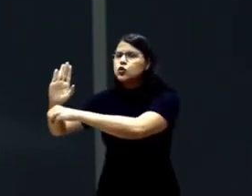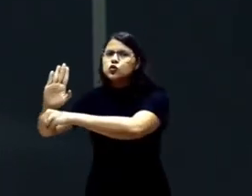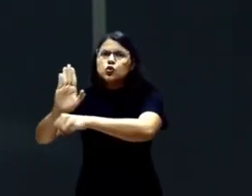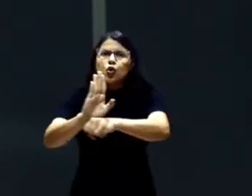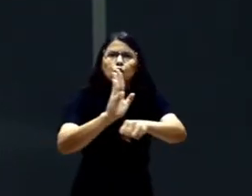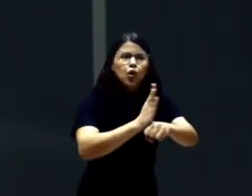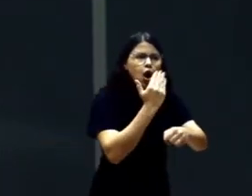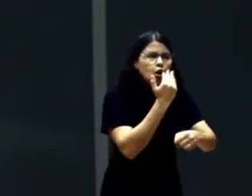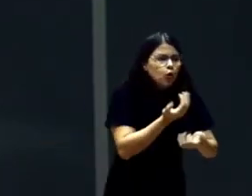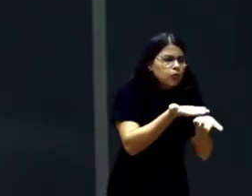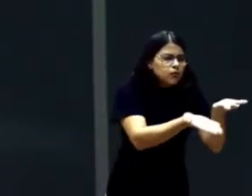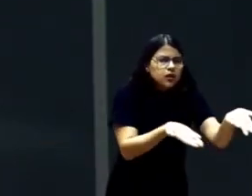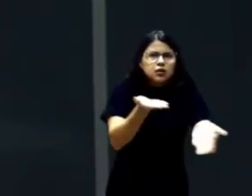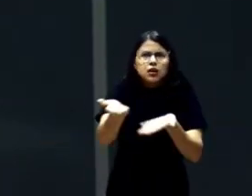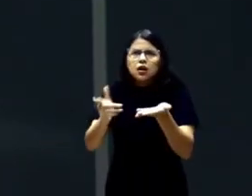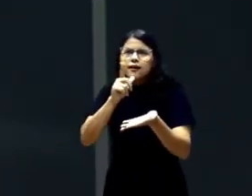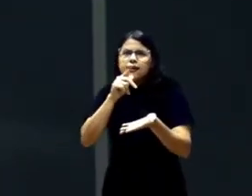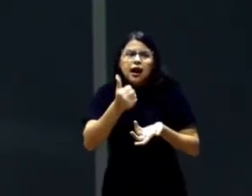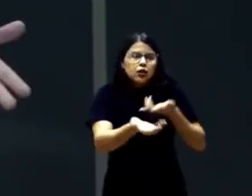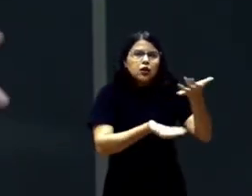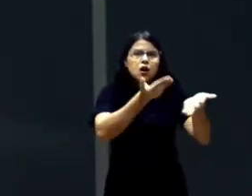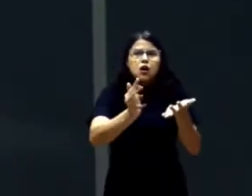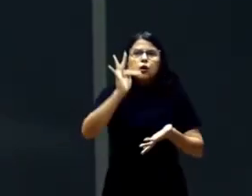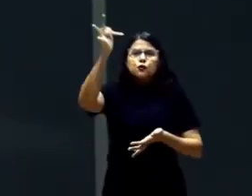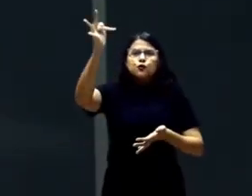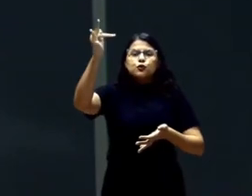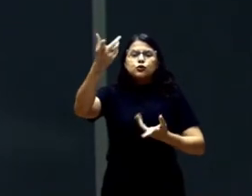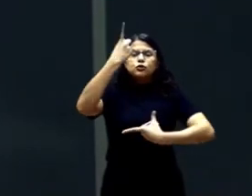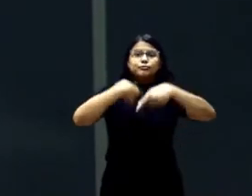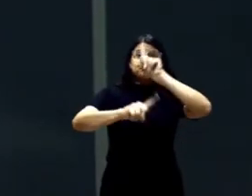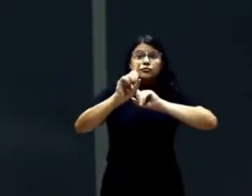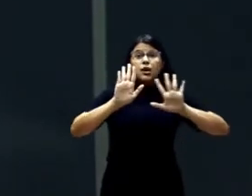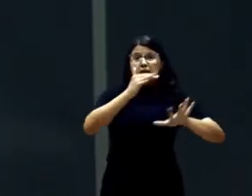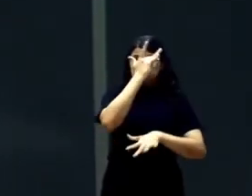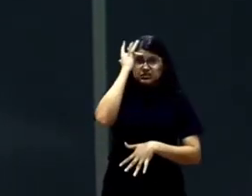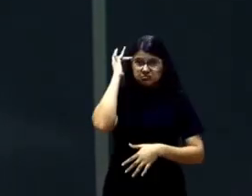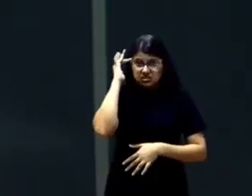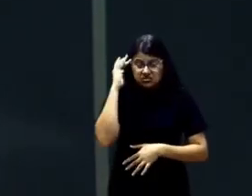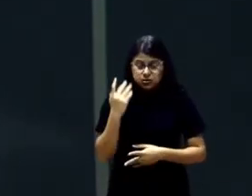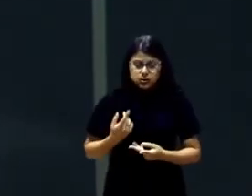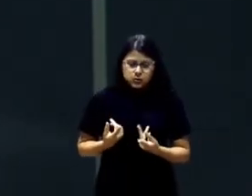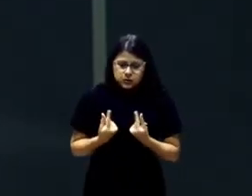saciada. Mas o ganancioso não entende isso. Não.